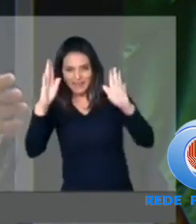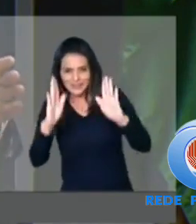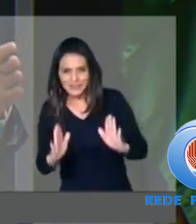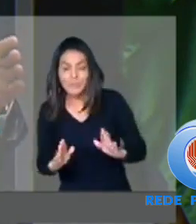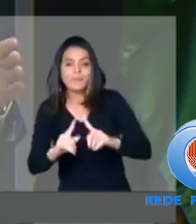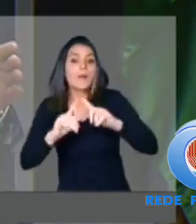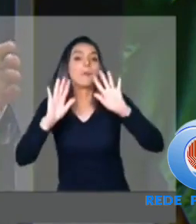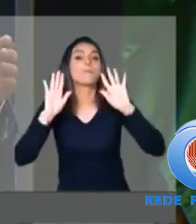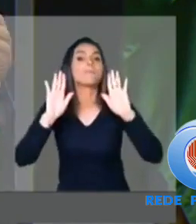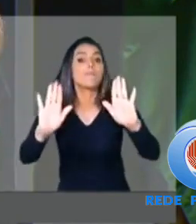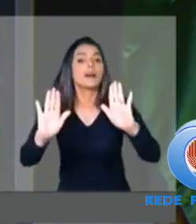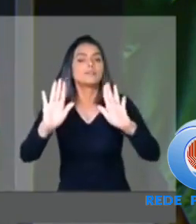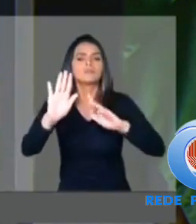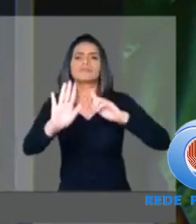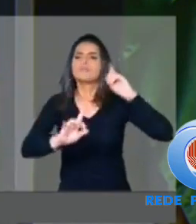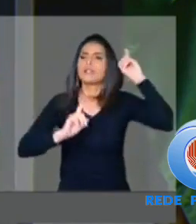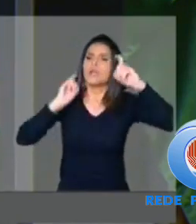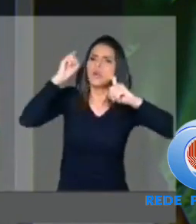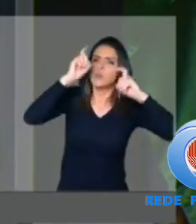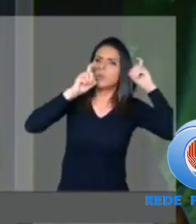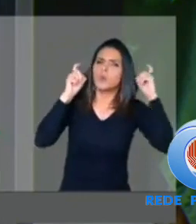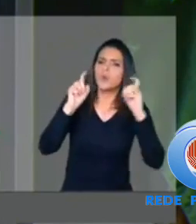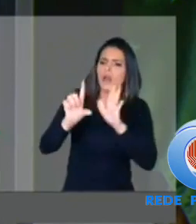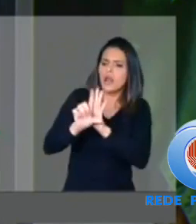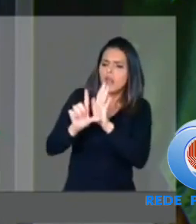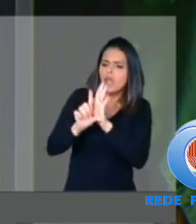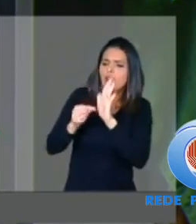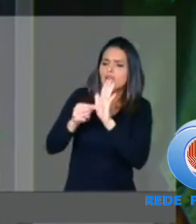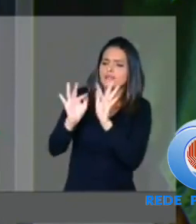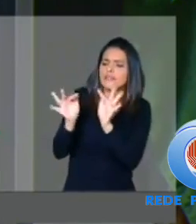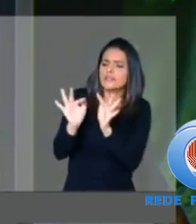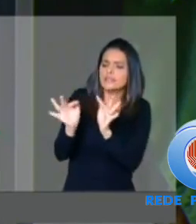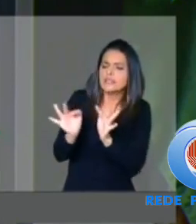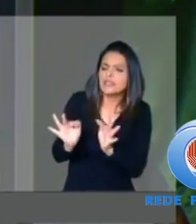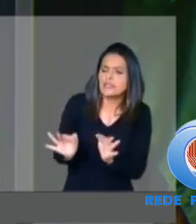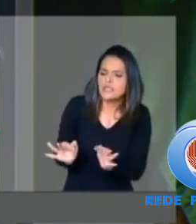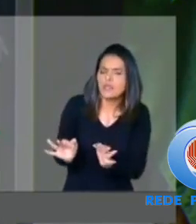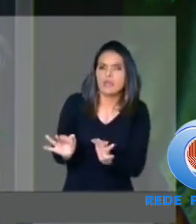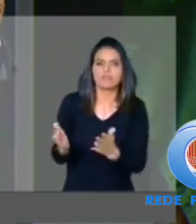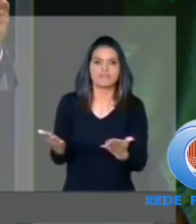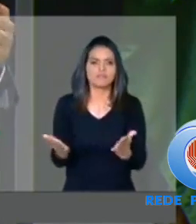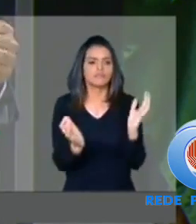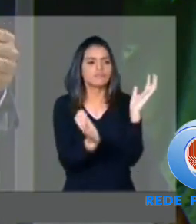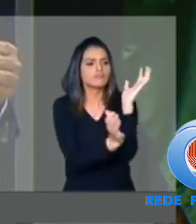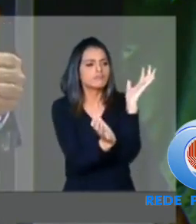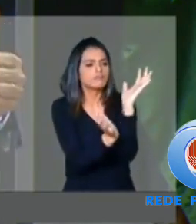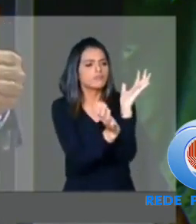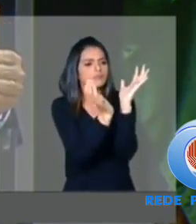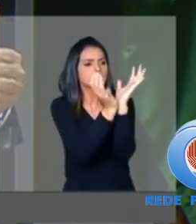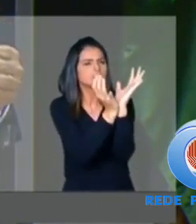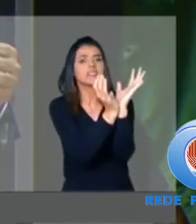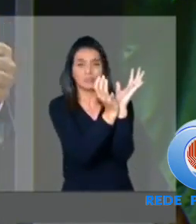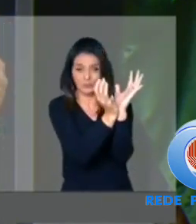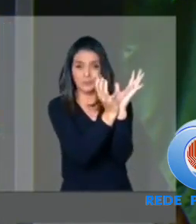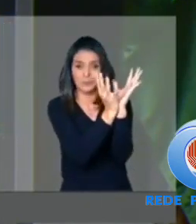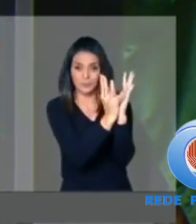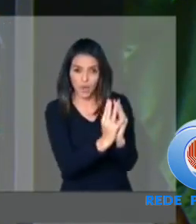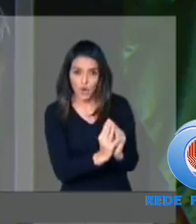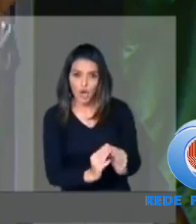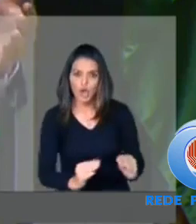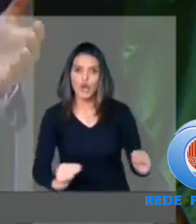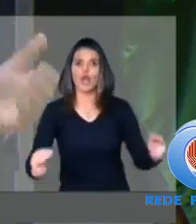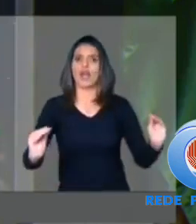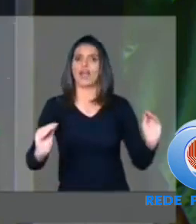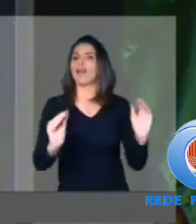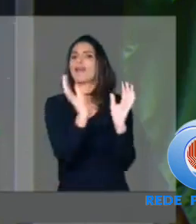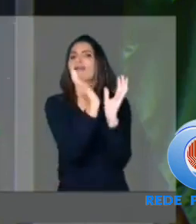preocupação em se simplificar a legislação em se desburocratizar, em